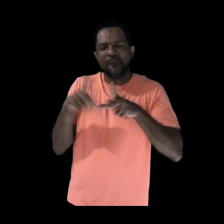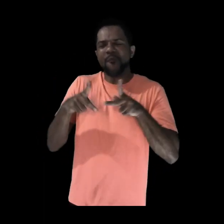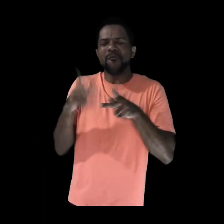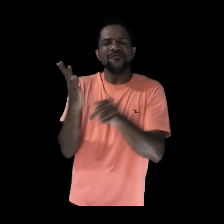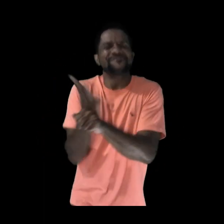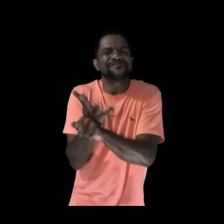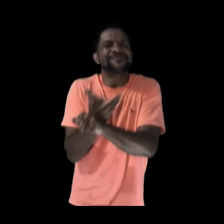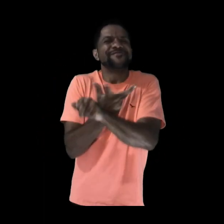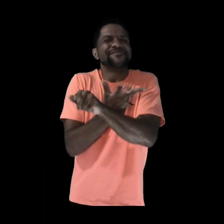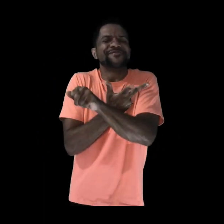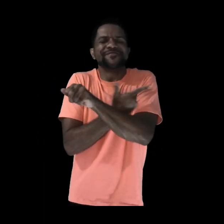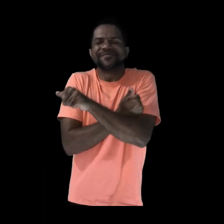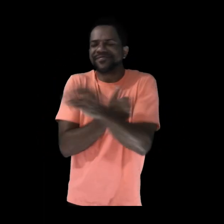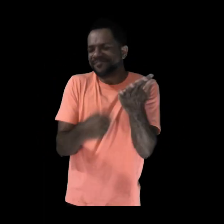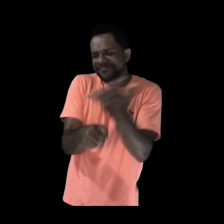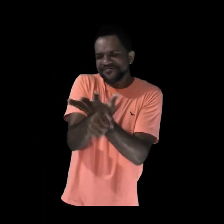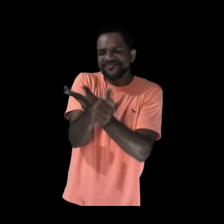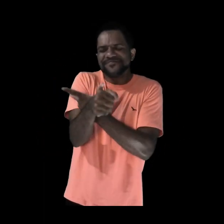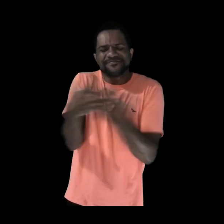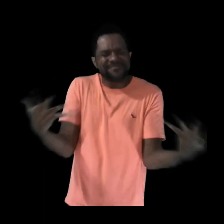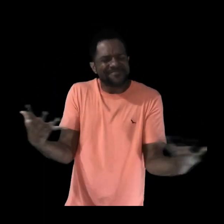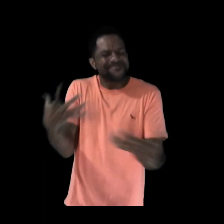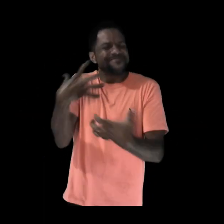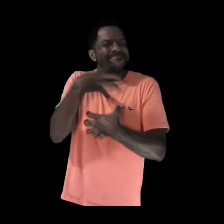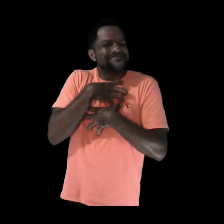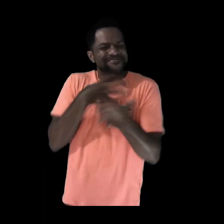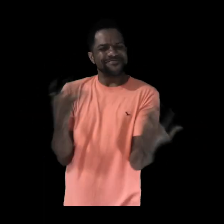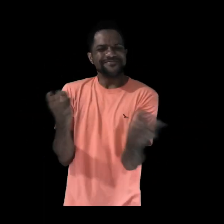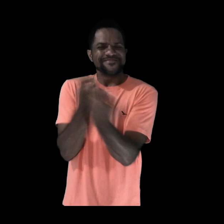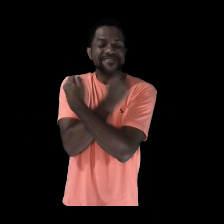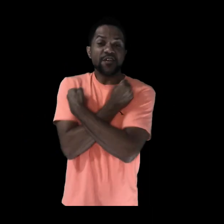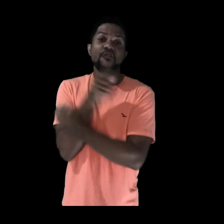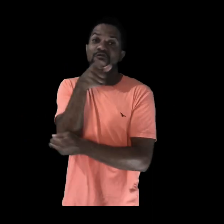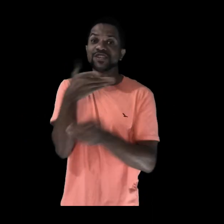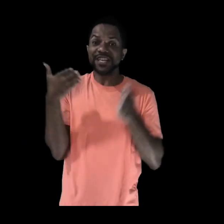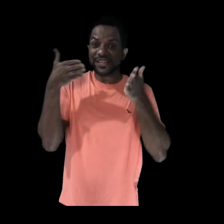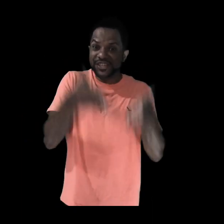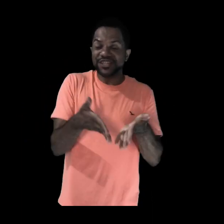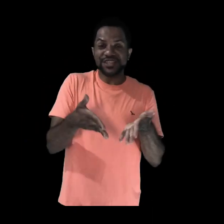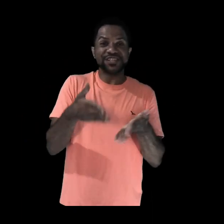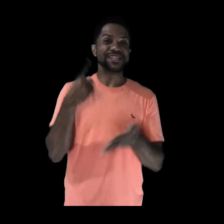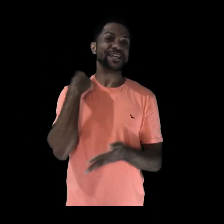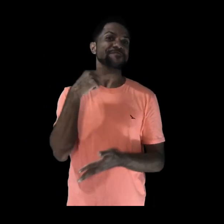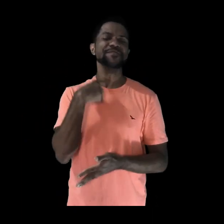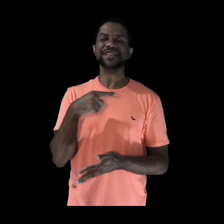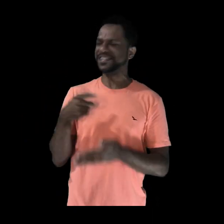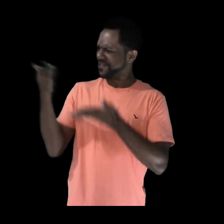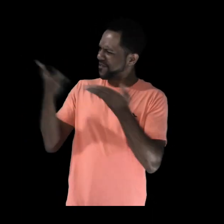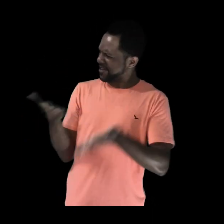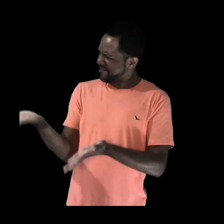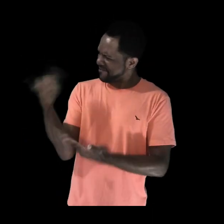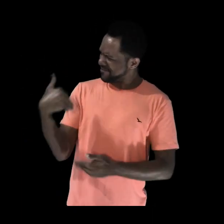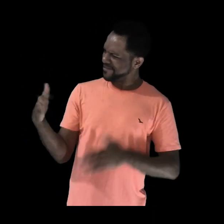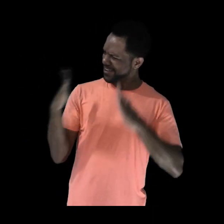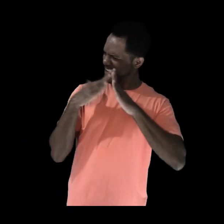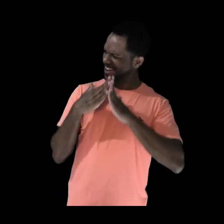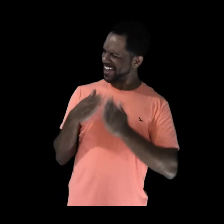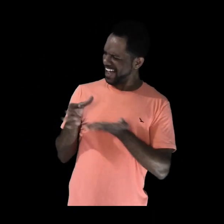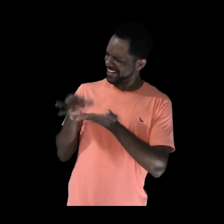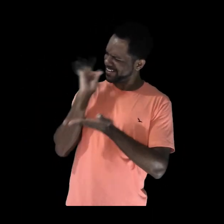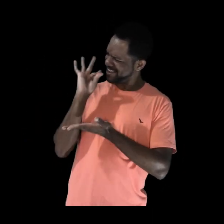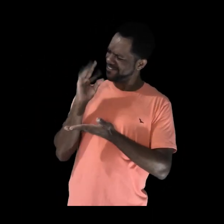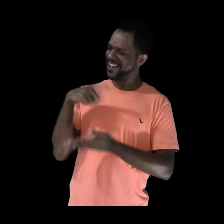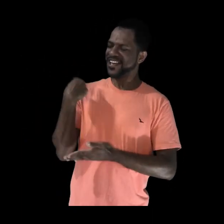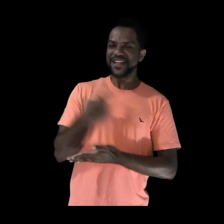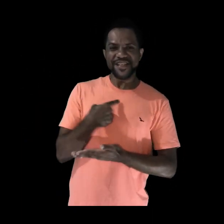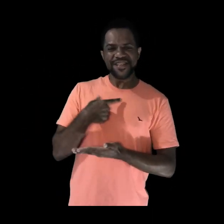somos um povo muito caloroso. E ficar longe das pessoas, tipo, você chega em Minas, vamos lá tomar um café lá em casa.